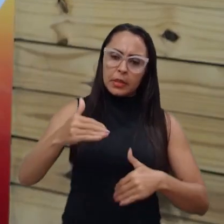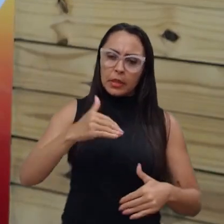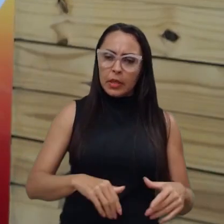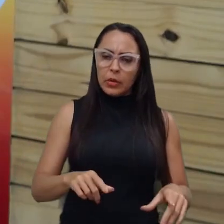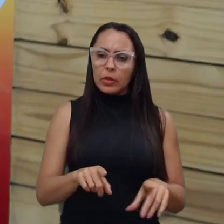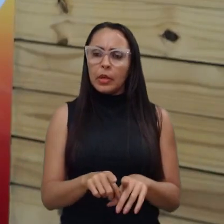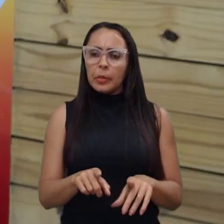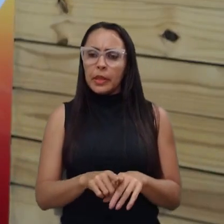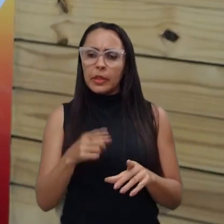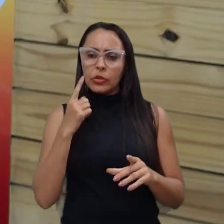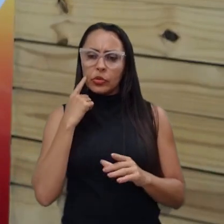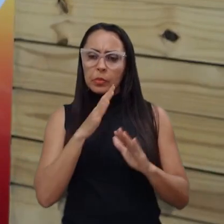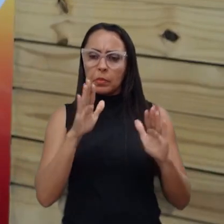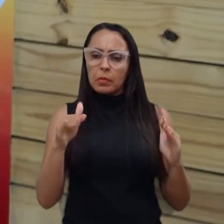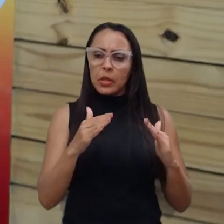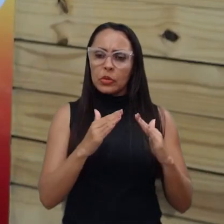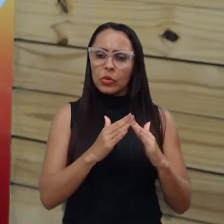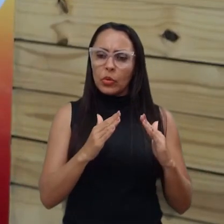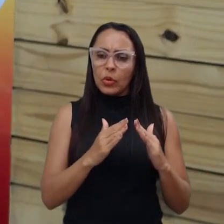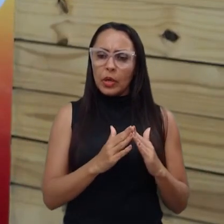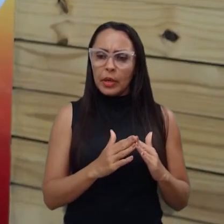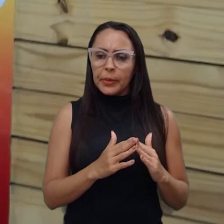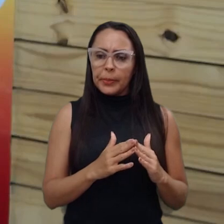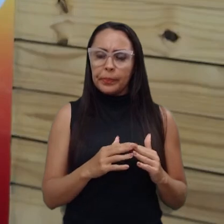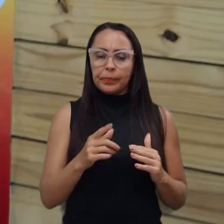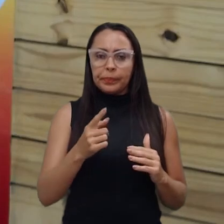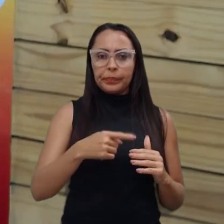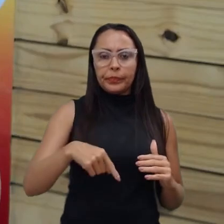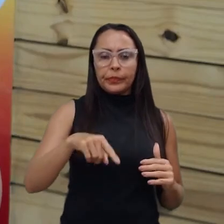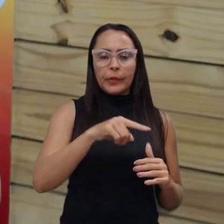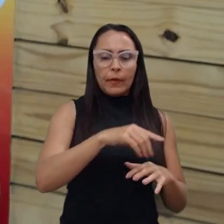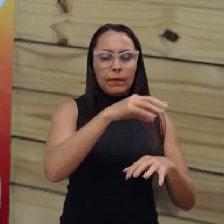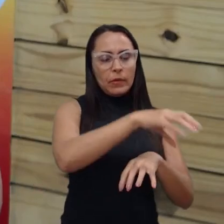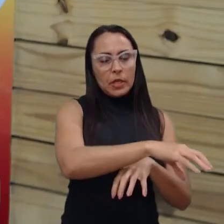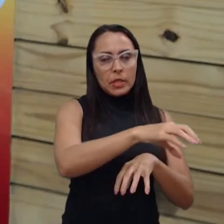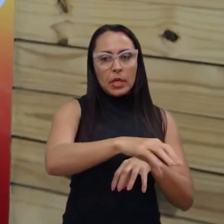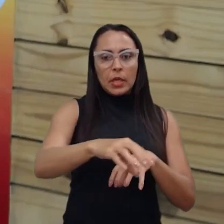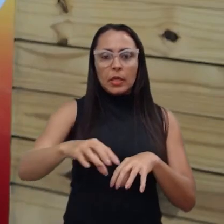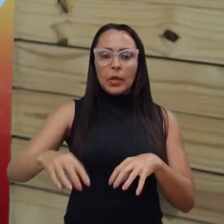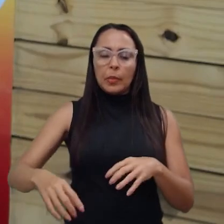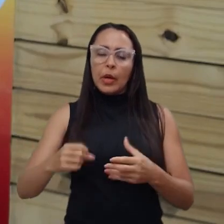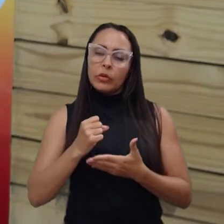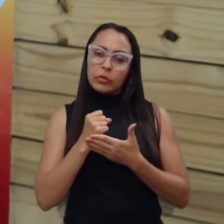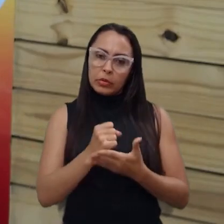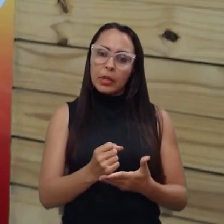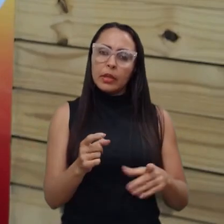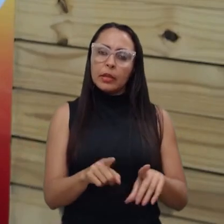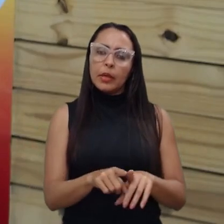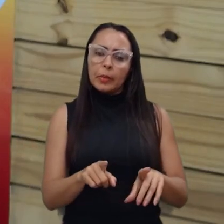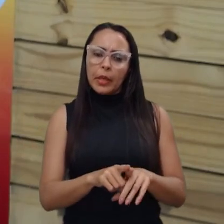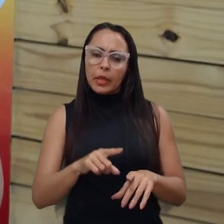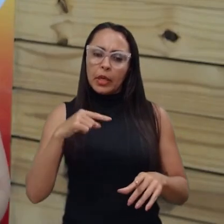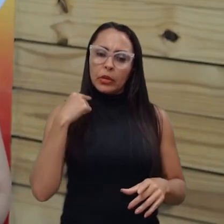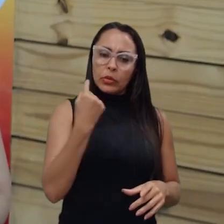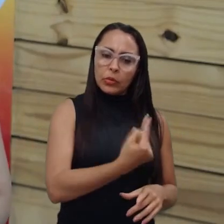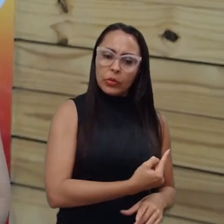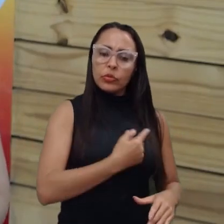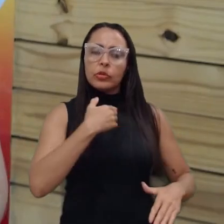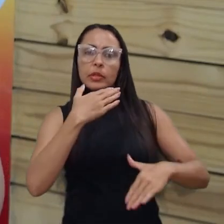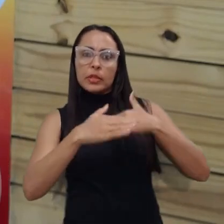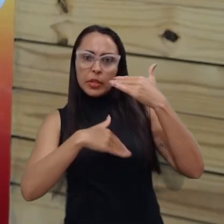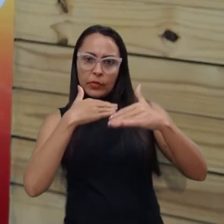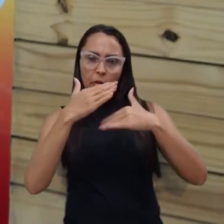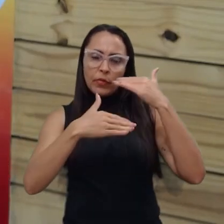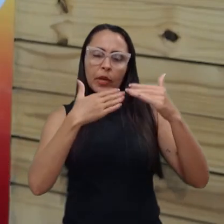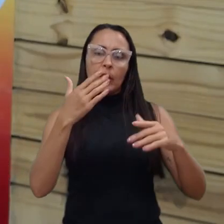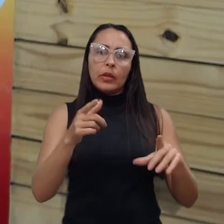dos moradores da circunvizinhança para ajudar também a gente a desenvolver